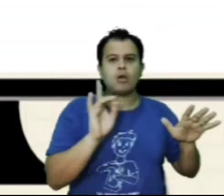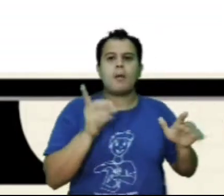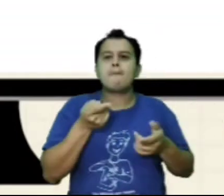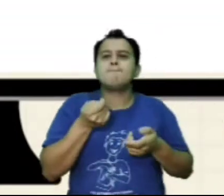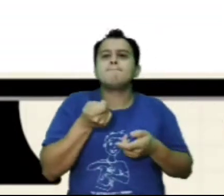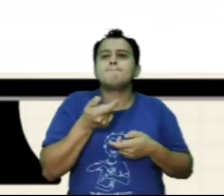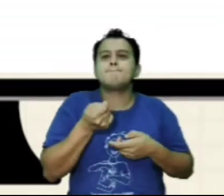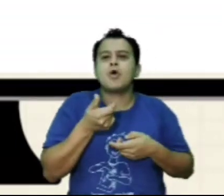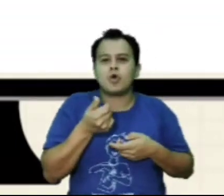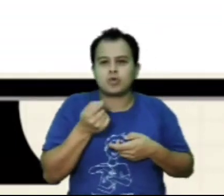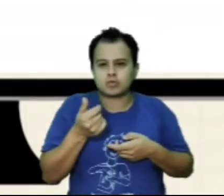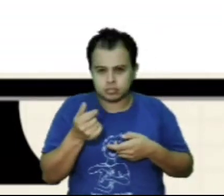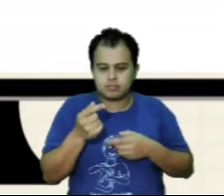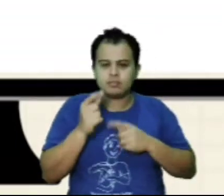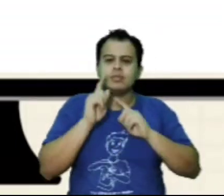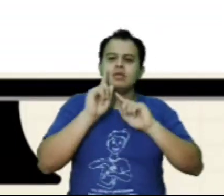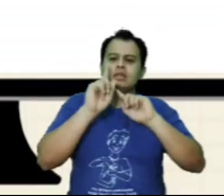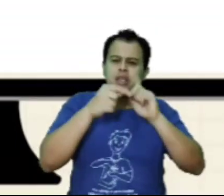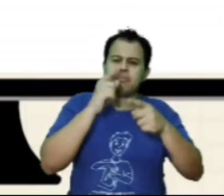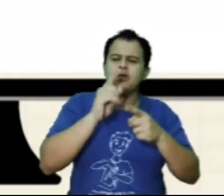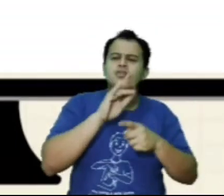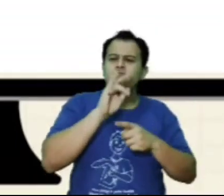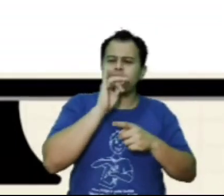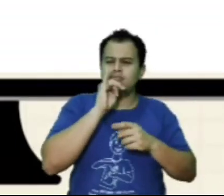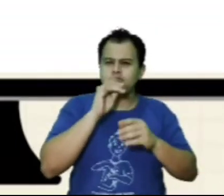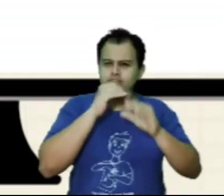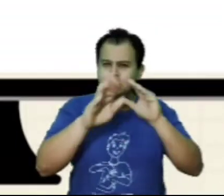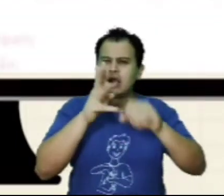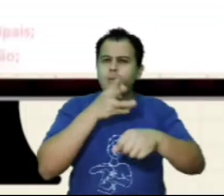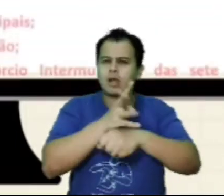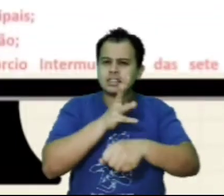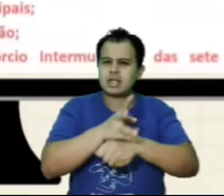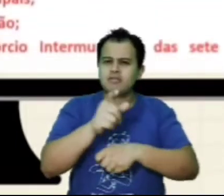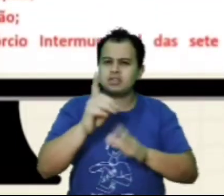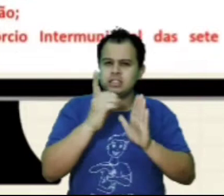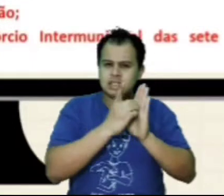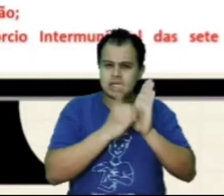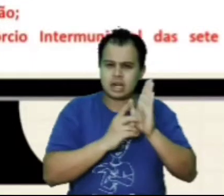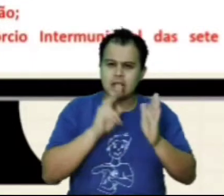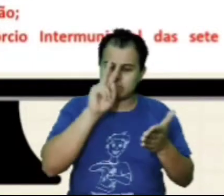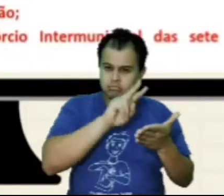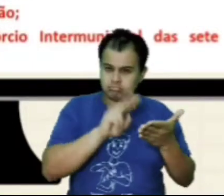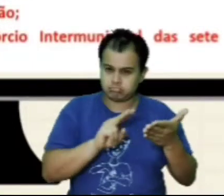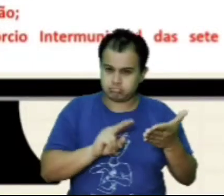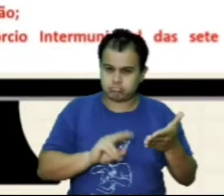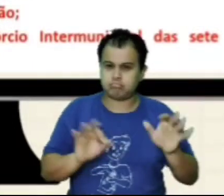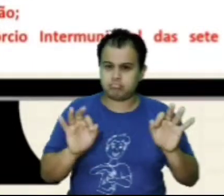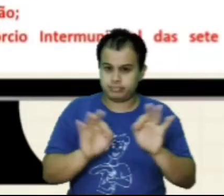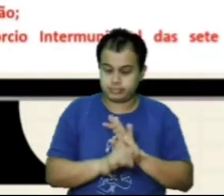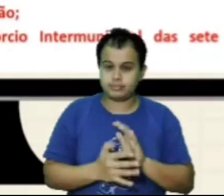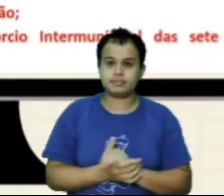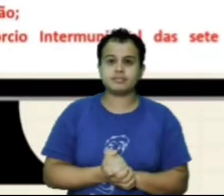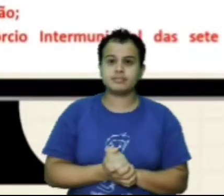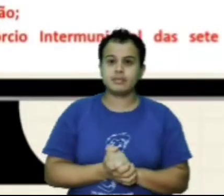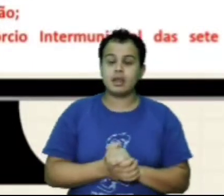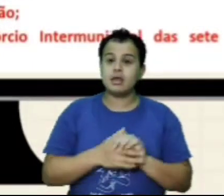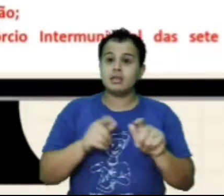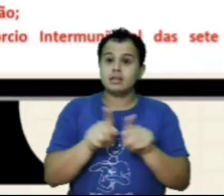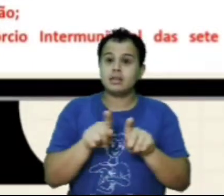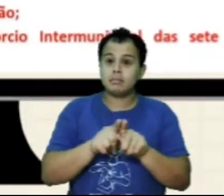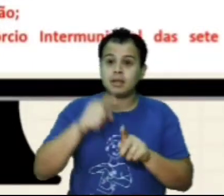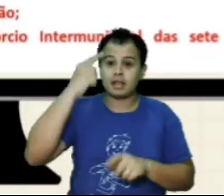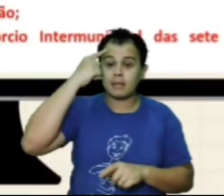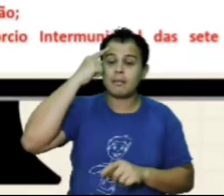eu vou enviar no grupo do WhatsApp para que vocês tenham ele na íntegra. Lembrando que toda a organização do